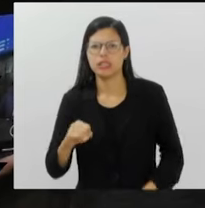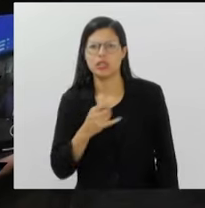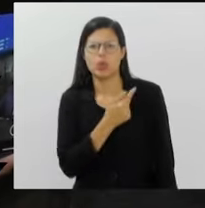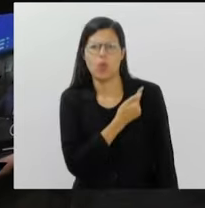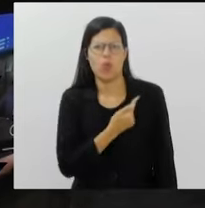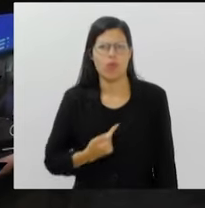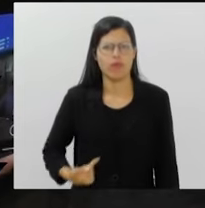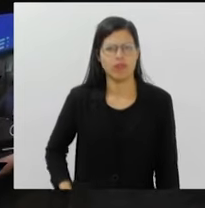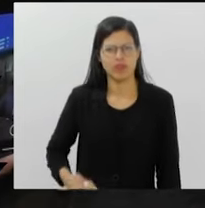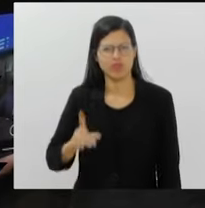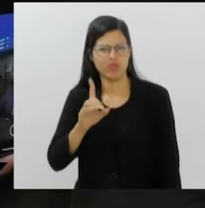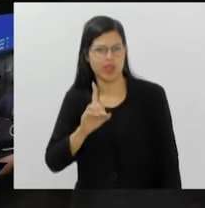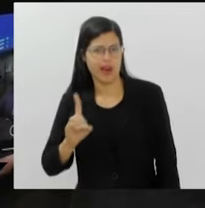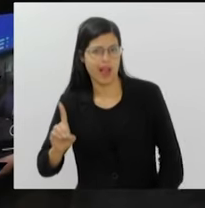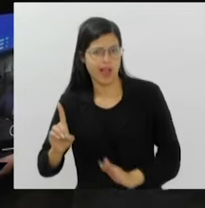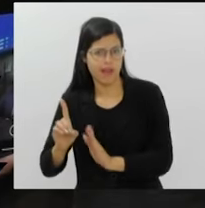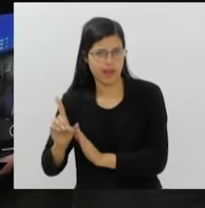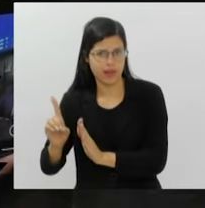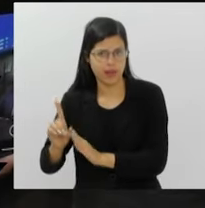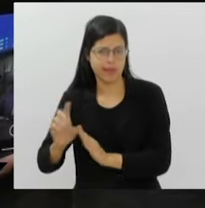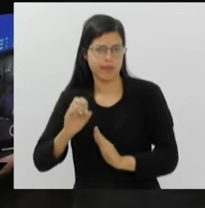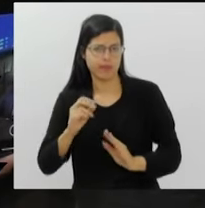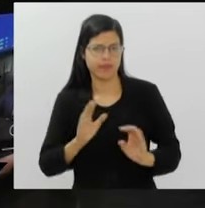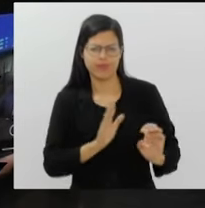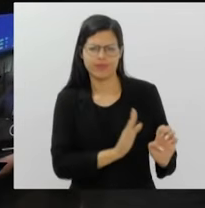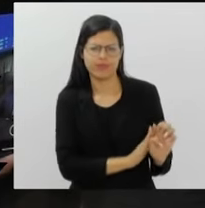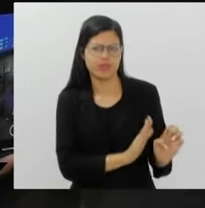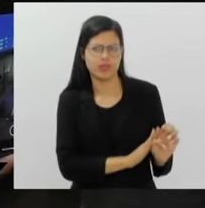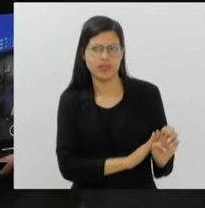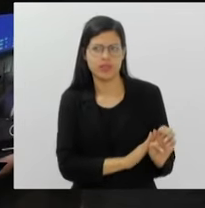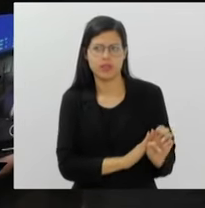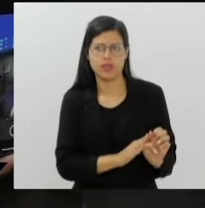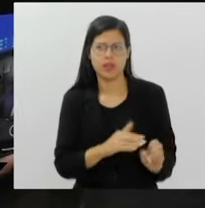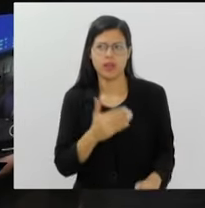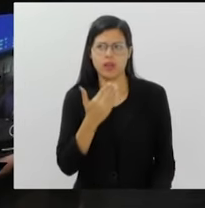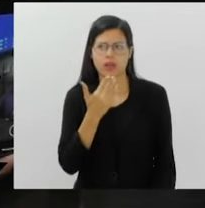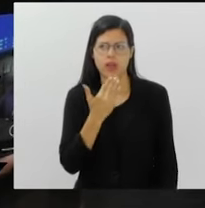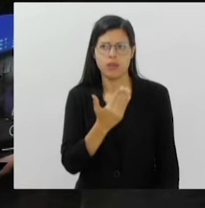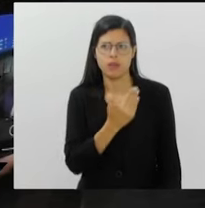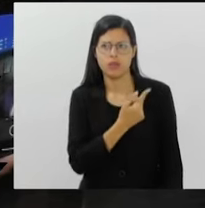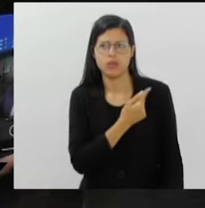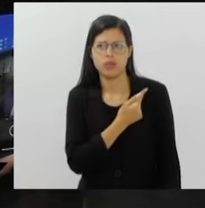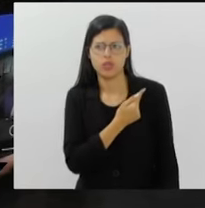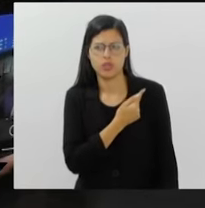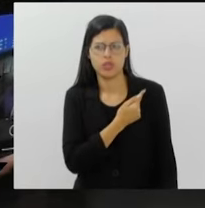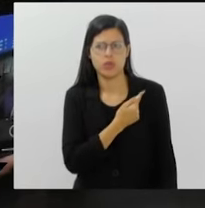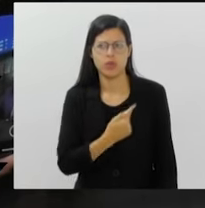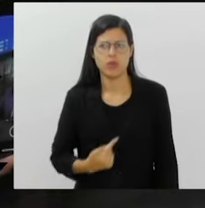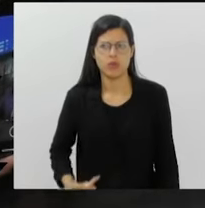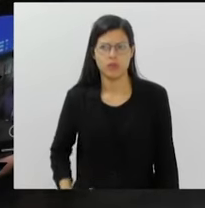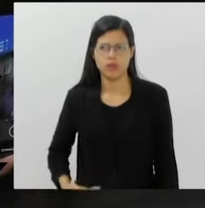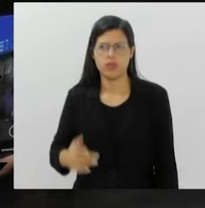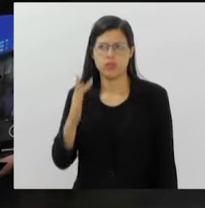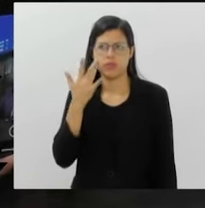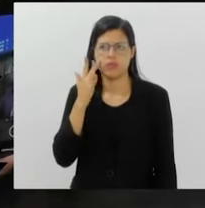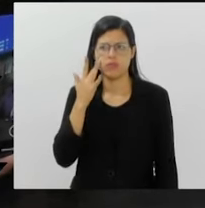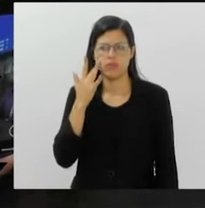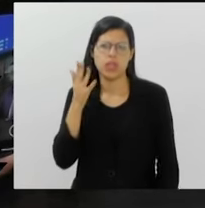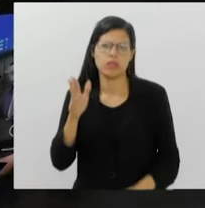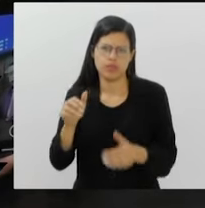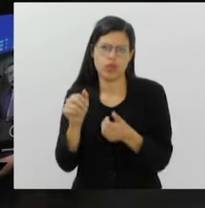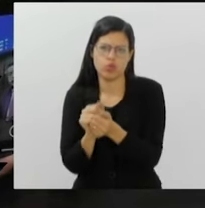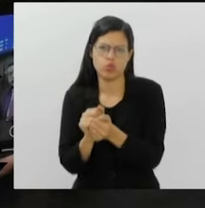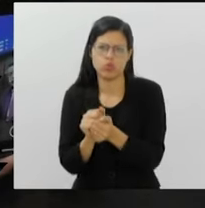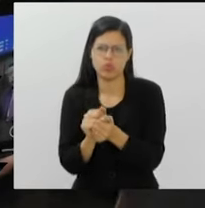é de esquerda. Eu ia sugerir ao governador da parte da tarde, ele está com a cabeça ainda, acredito, junto com toda a cúpula da segurança,